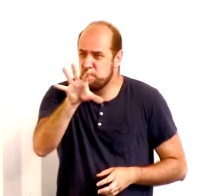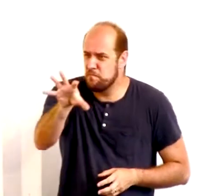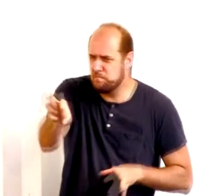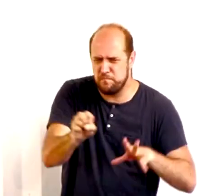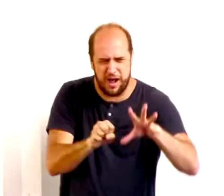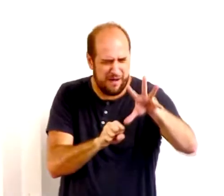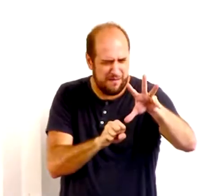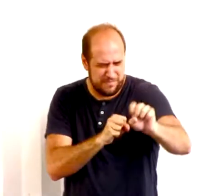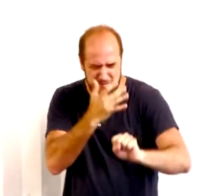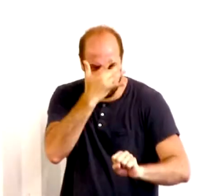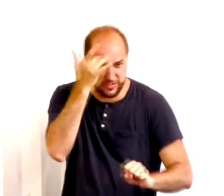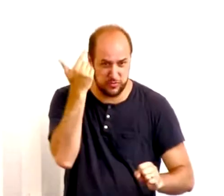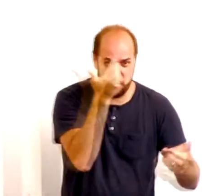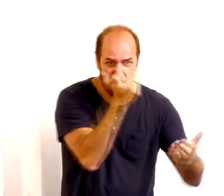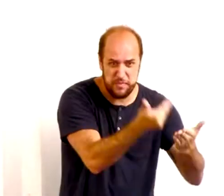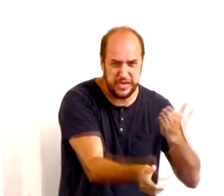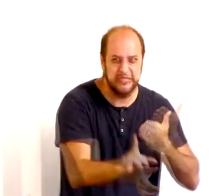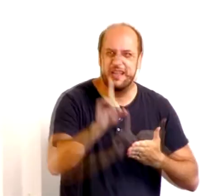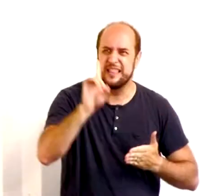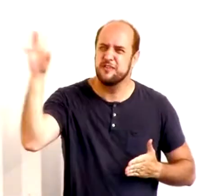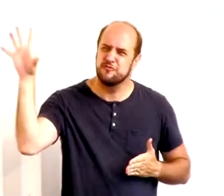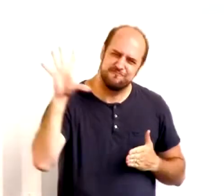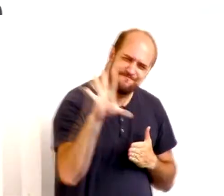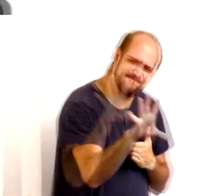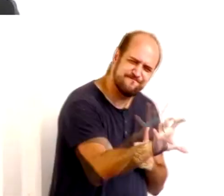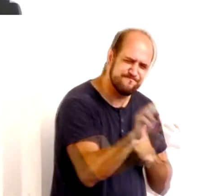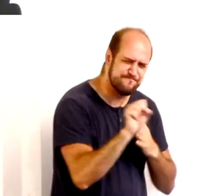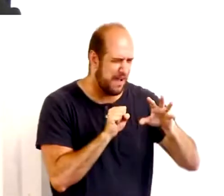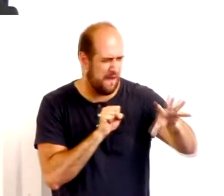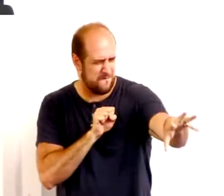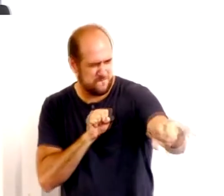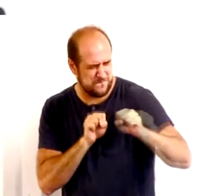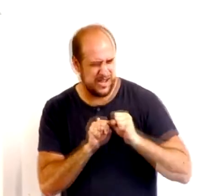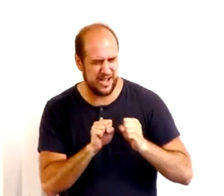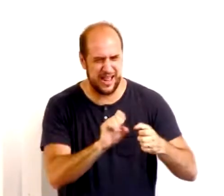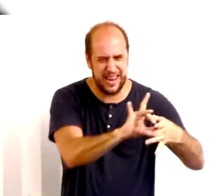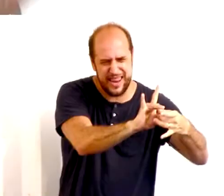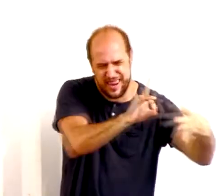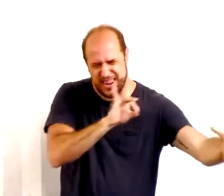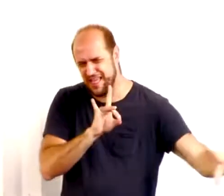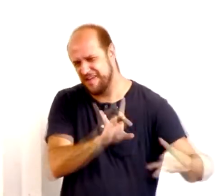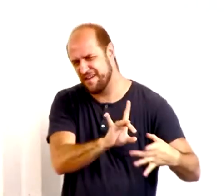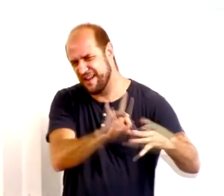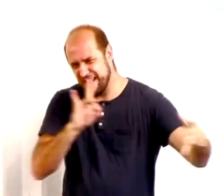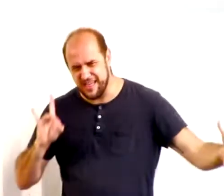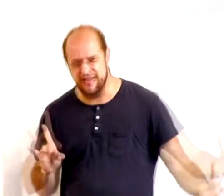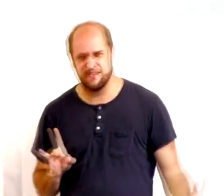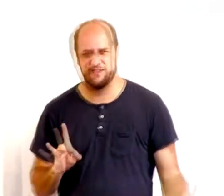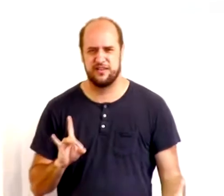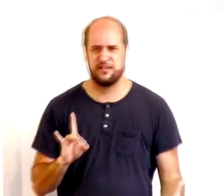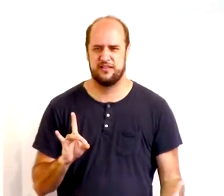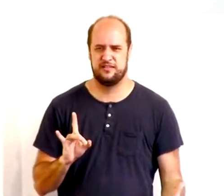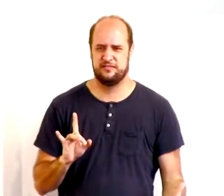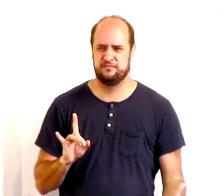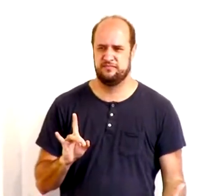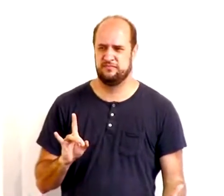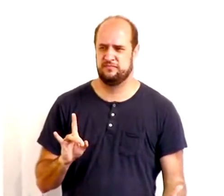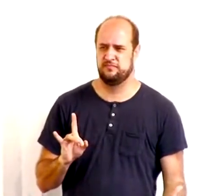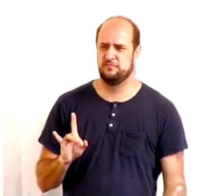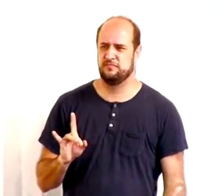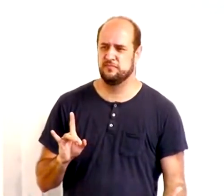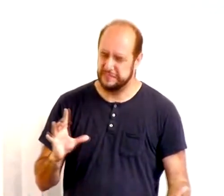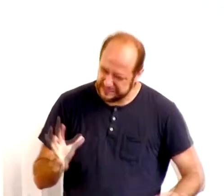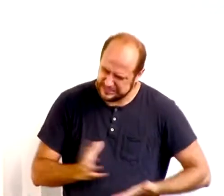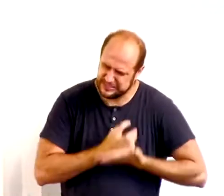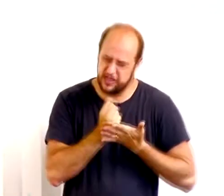enlameado, no mundo de pecados, preso, escravizado, odiando a Deus e a sua palavra.